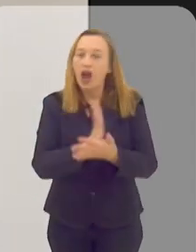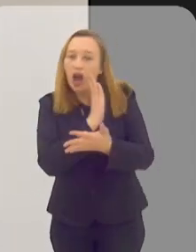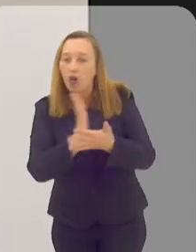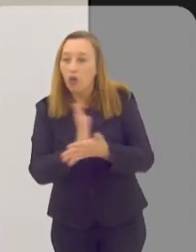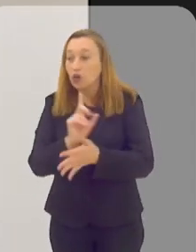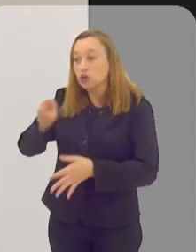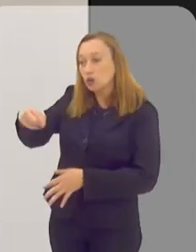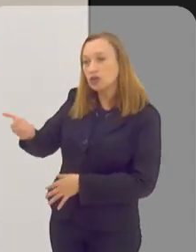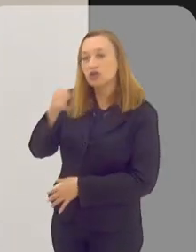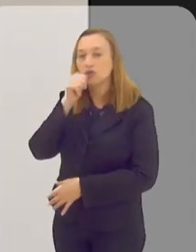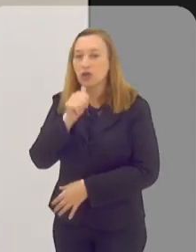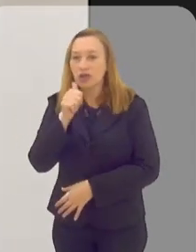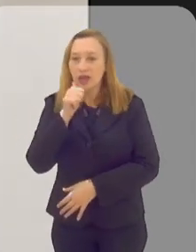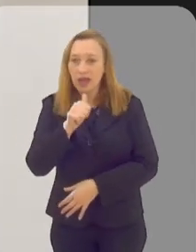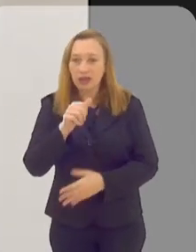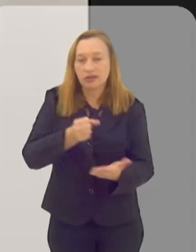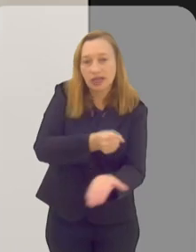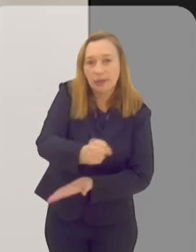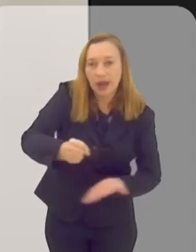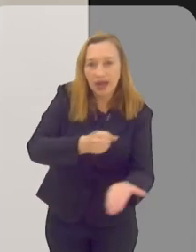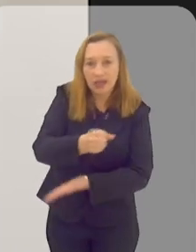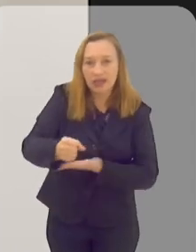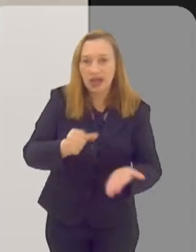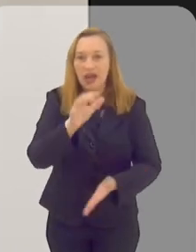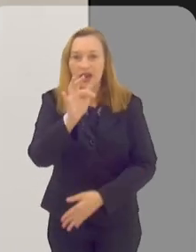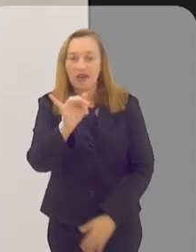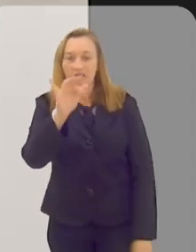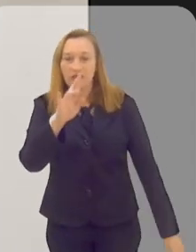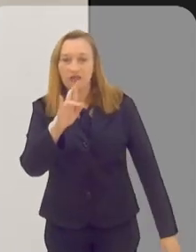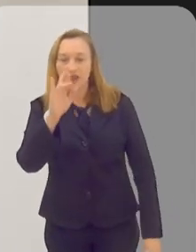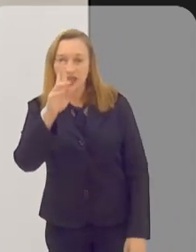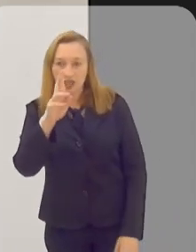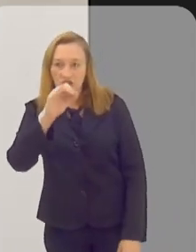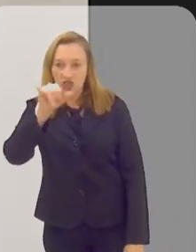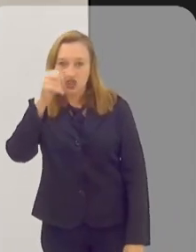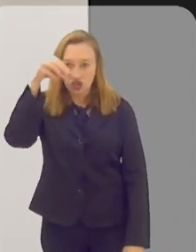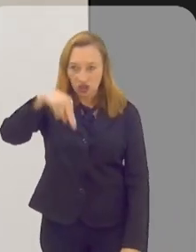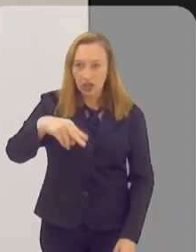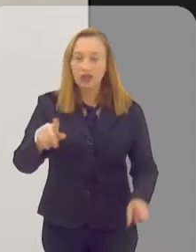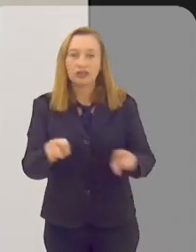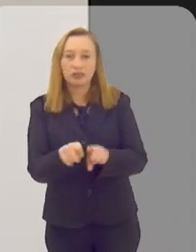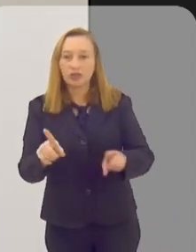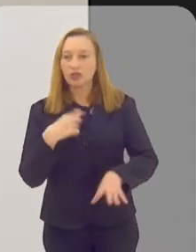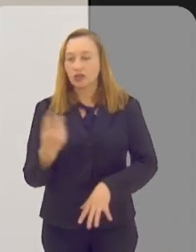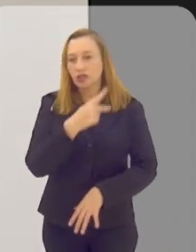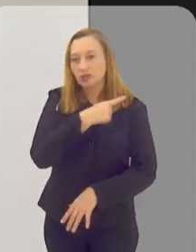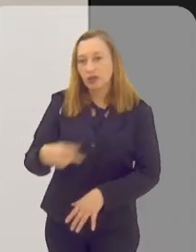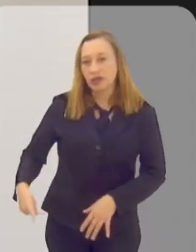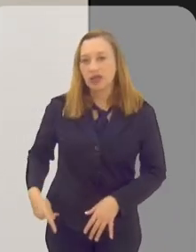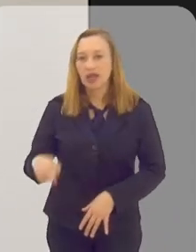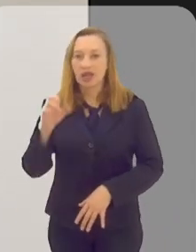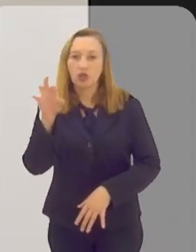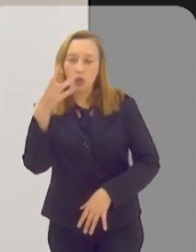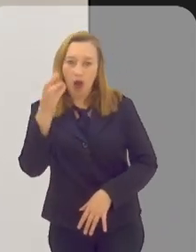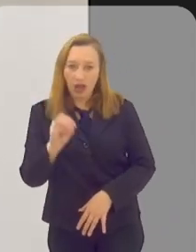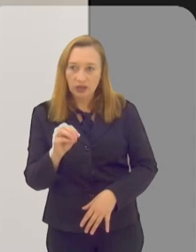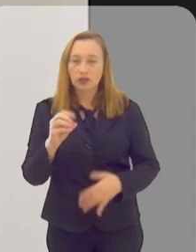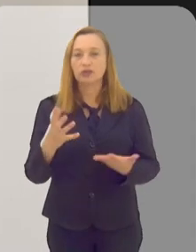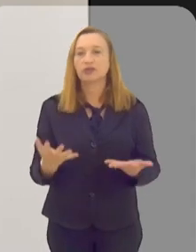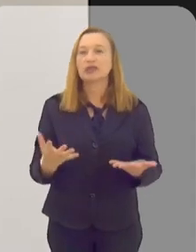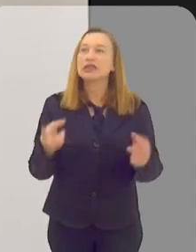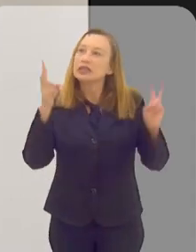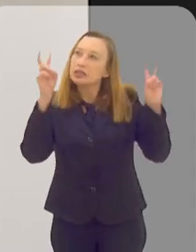também de algumas outras mulheres que compõem a base da Firjan e até mesmo do nosso presidente Eduardo